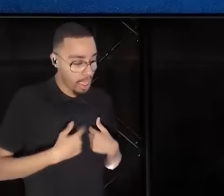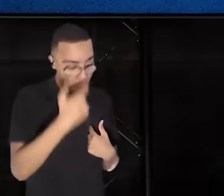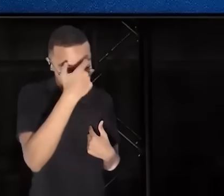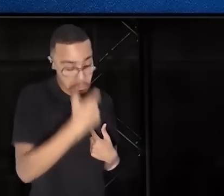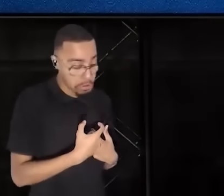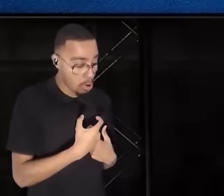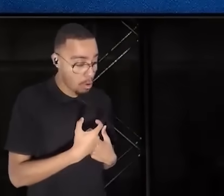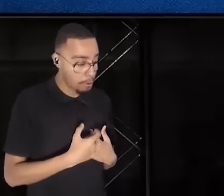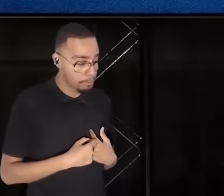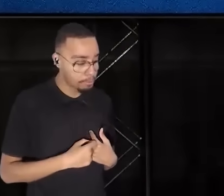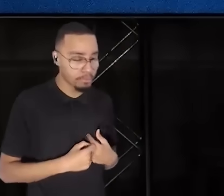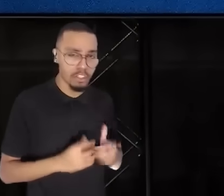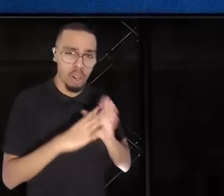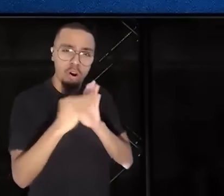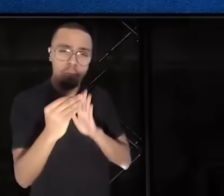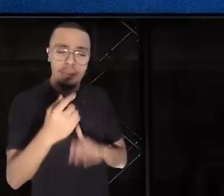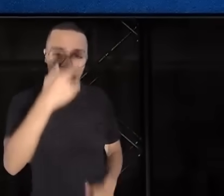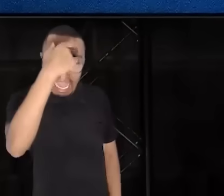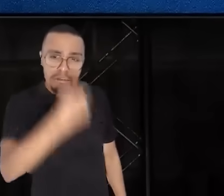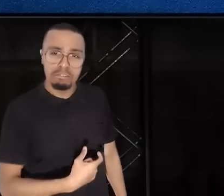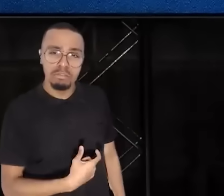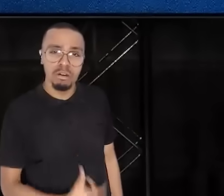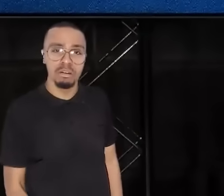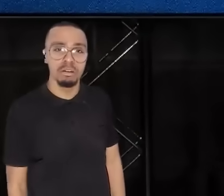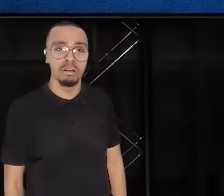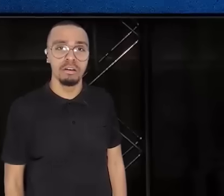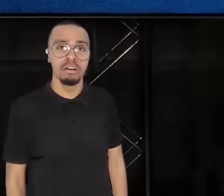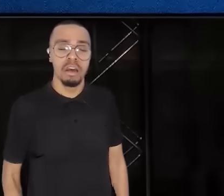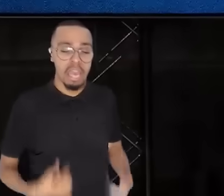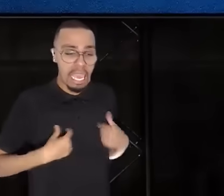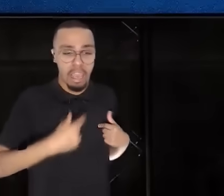Eu sou. Diga comigo, eu sou. Eu sou.